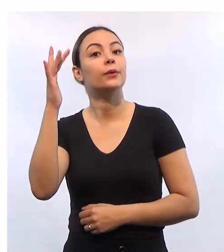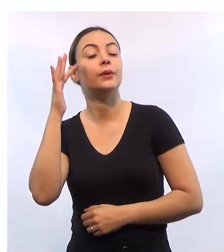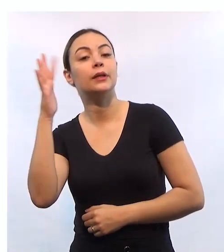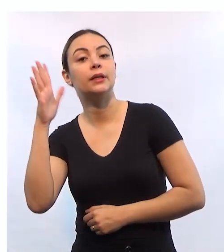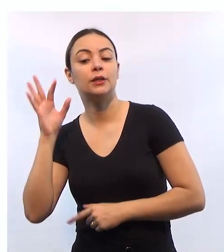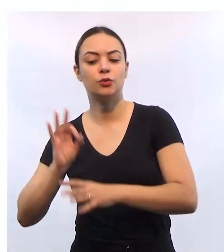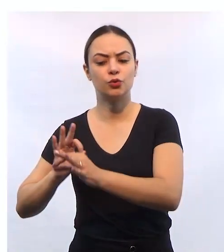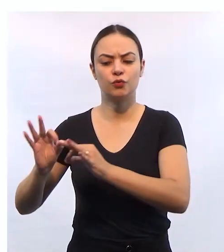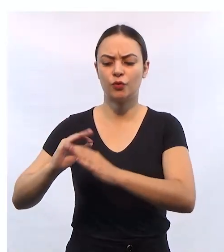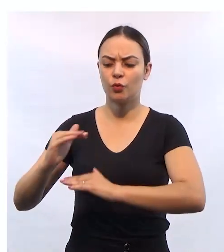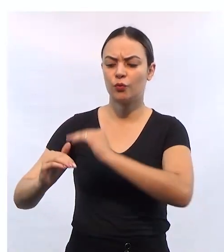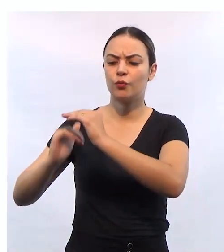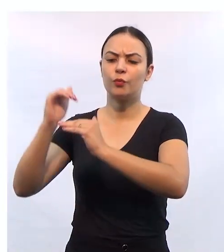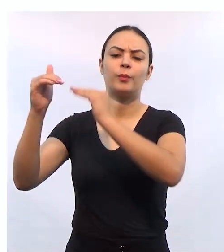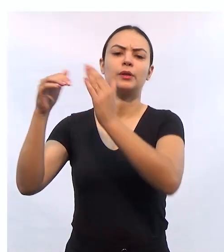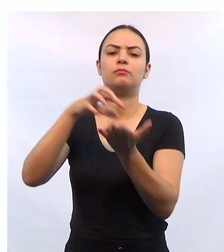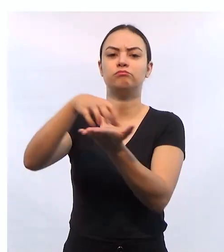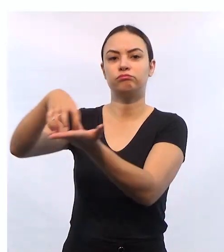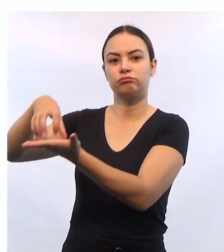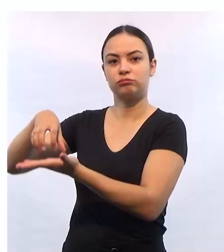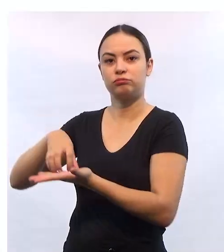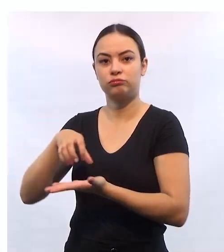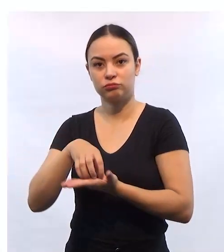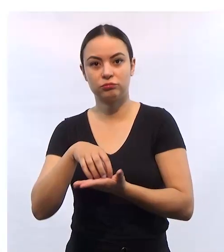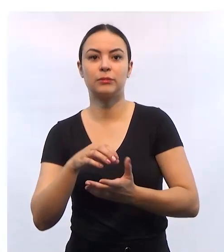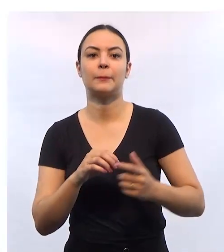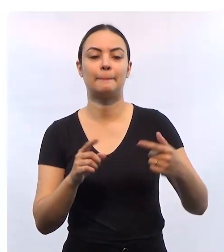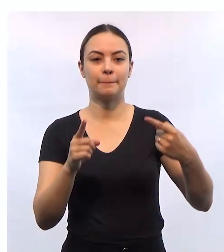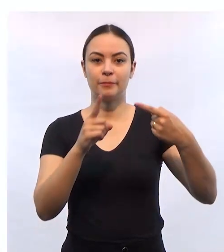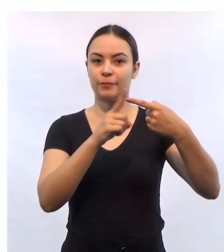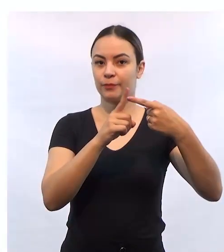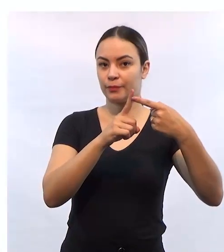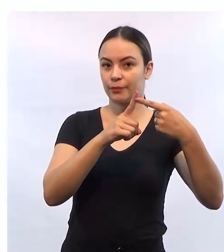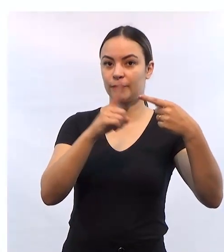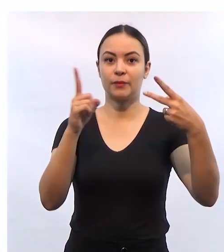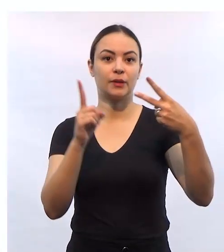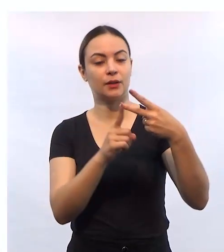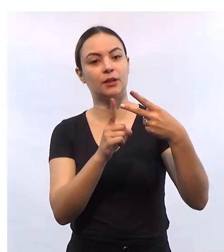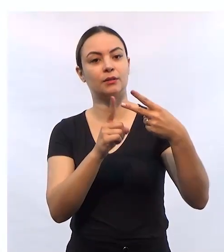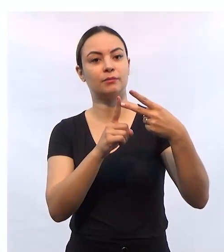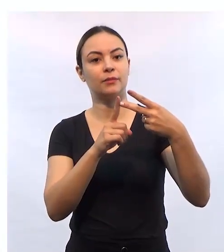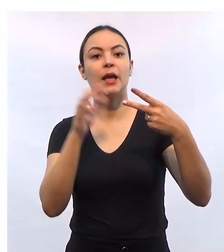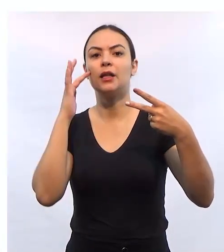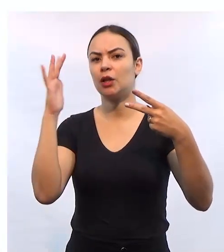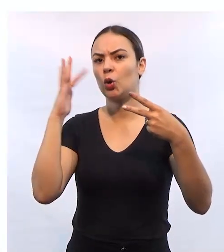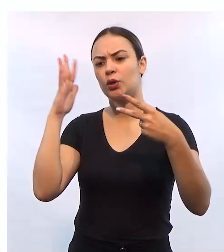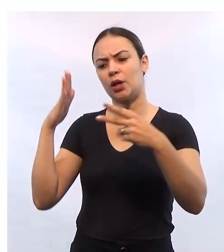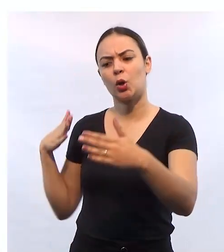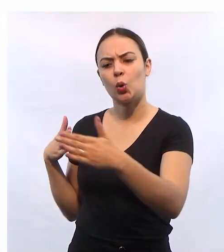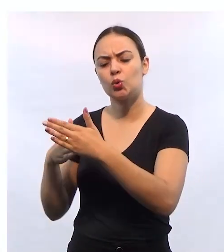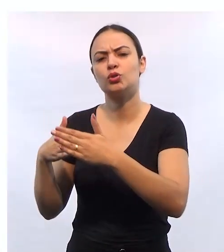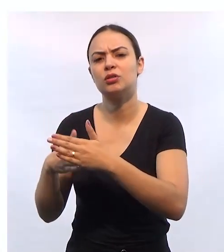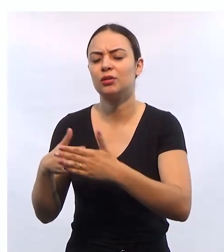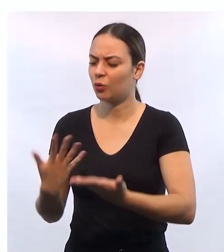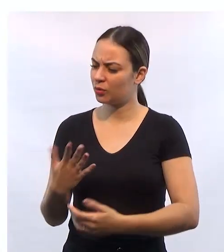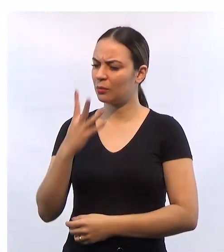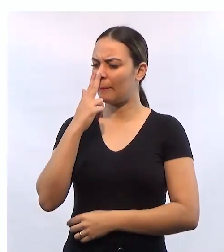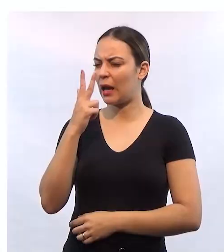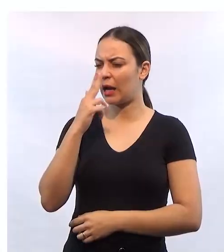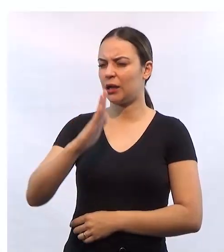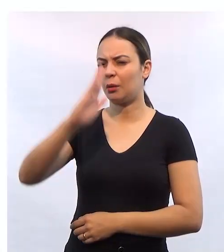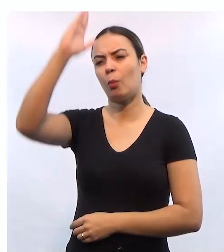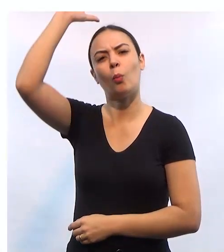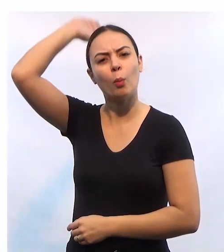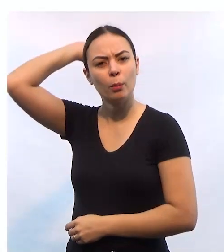nesta unidade, tá? E também a teoria da contingência. Você vai entender, nossa, professor, contingência, parece coisa de bombeiro, não, não tem nada a ver